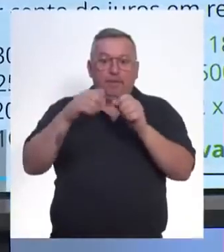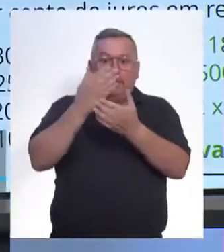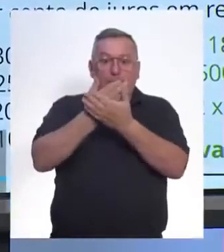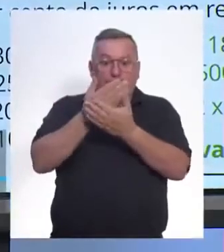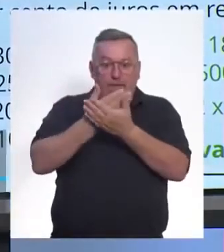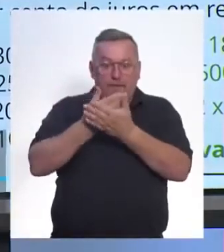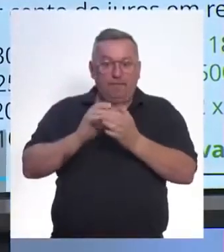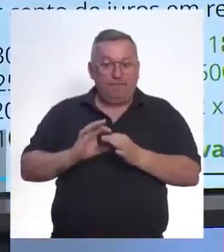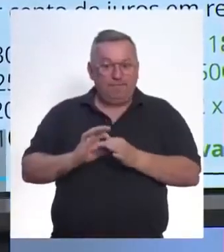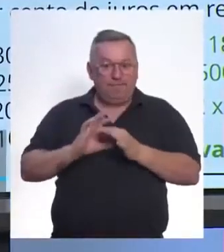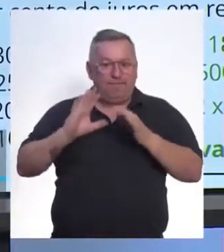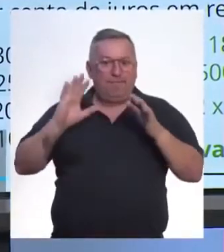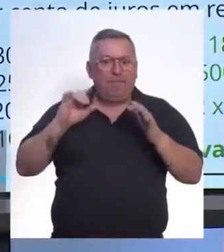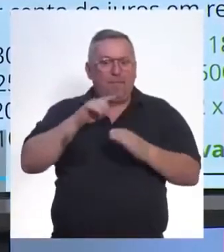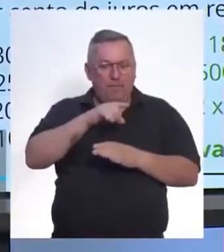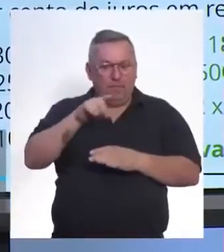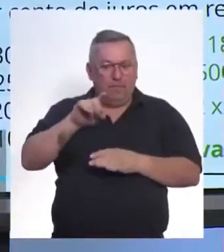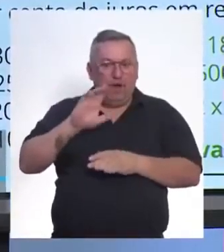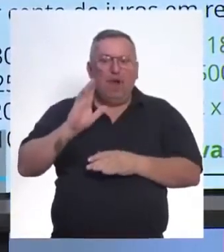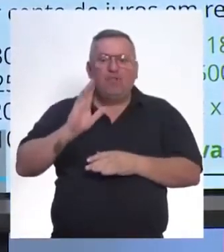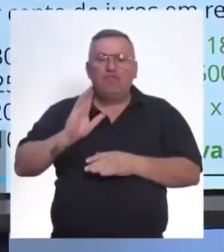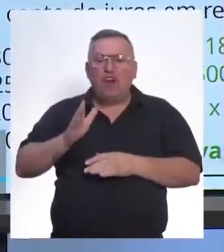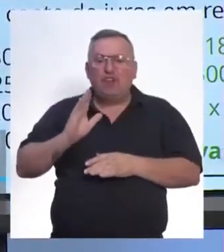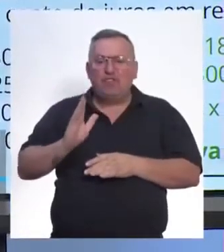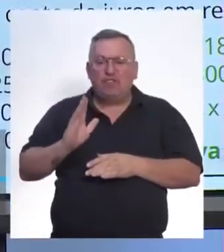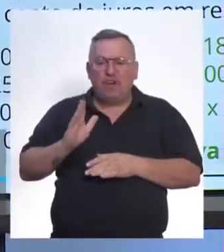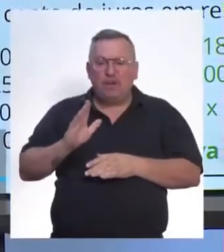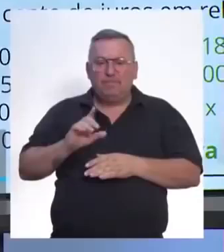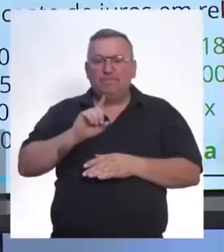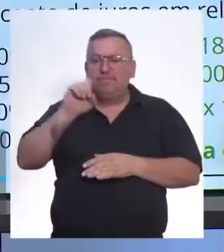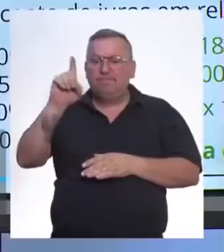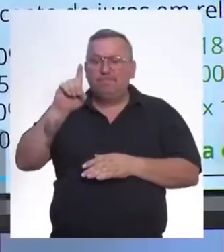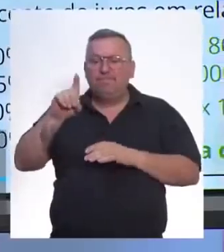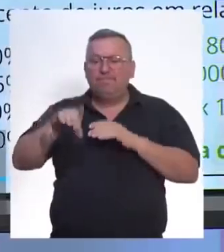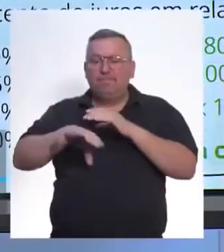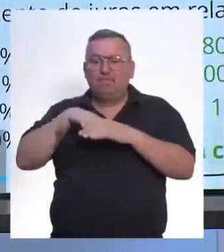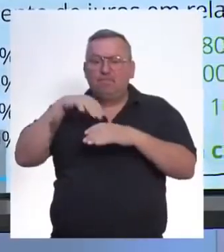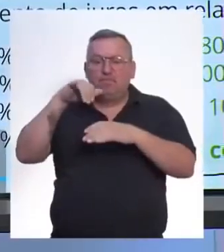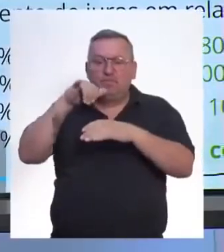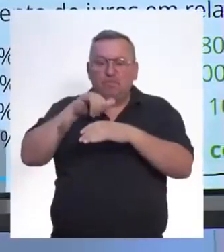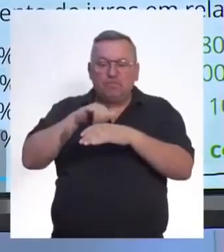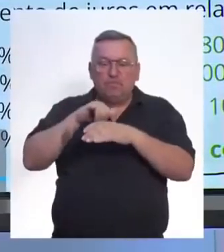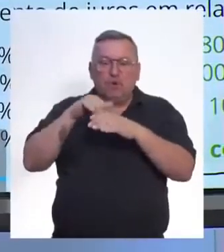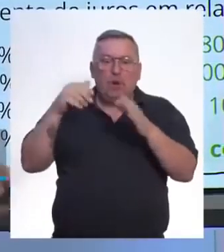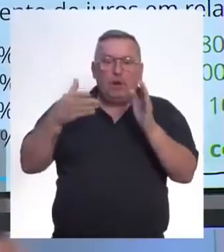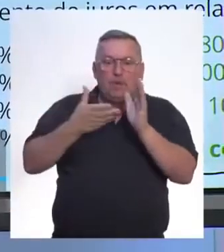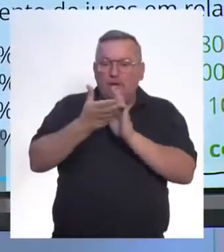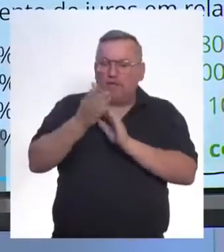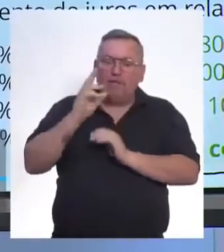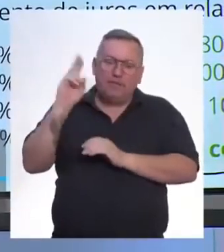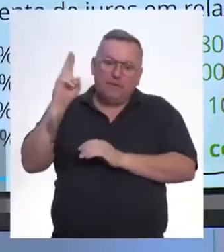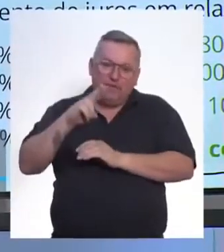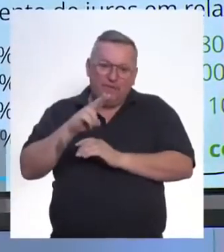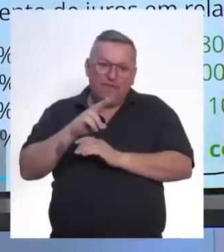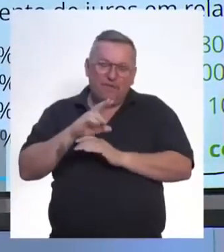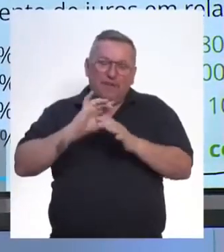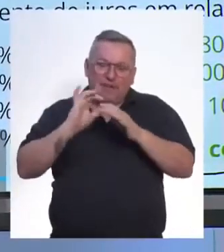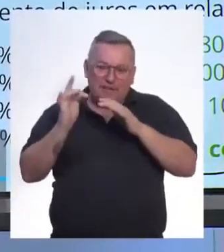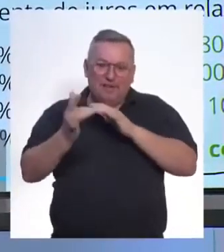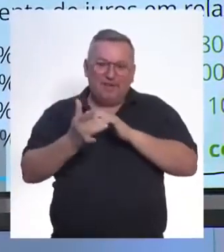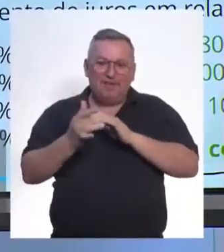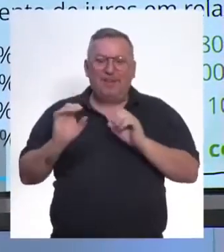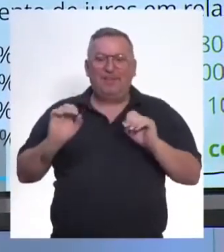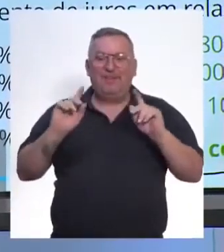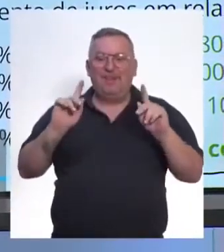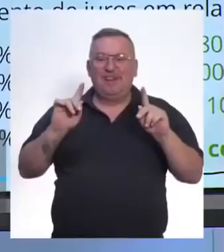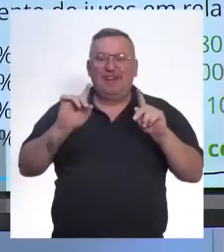fica disponível para vocês daqui a poucos minutos lá nas plataformas, né, que vocês assistem os vídeos,